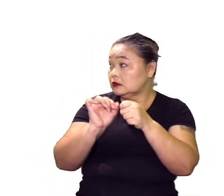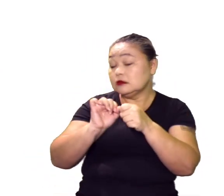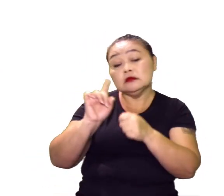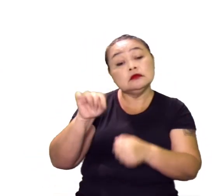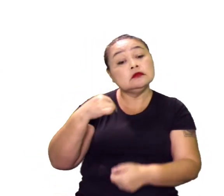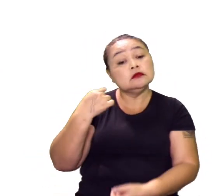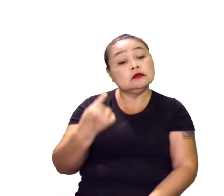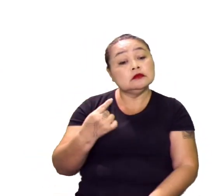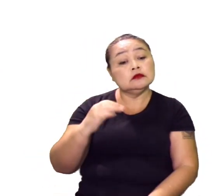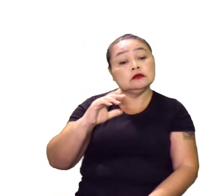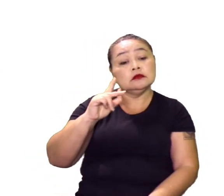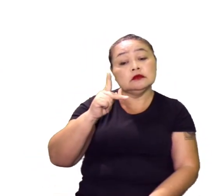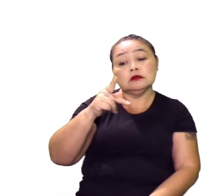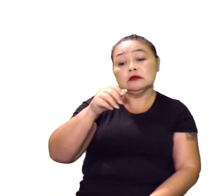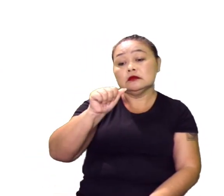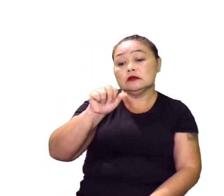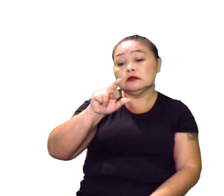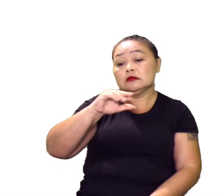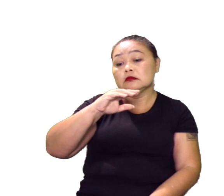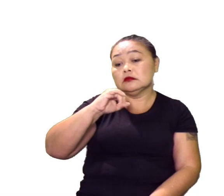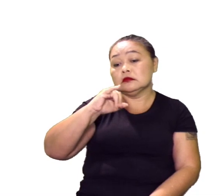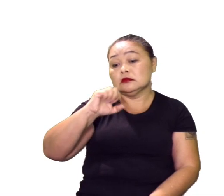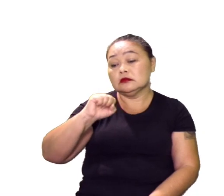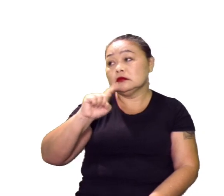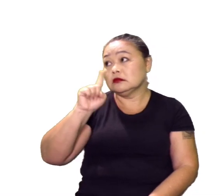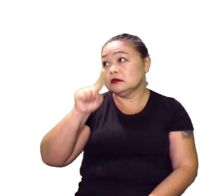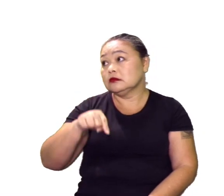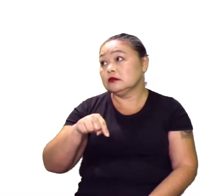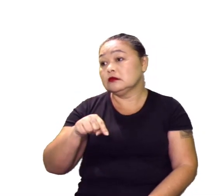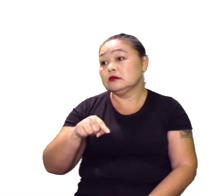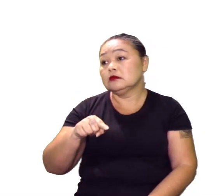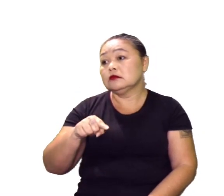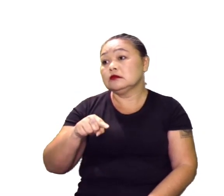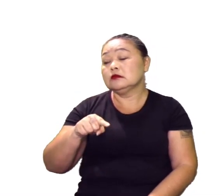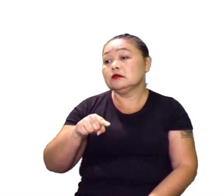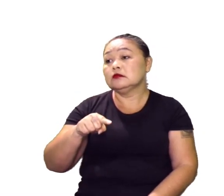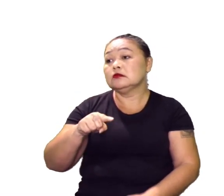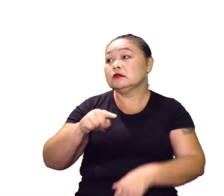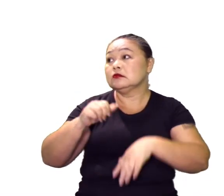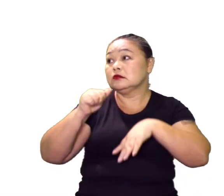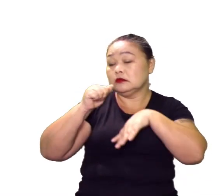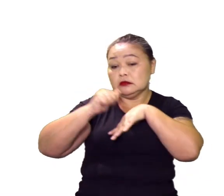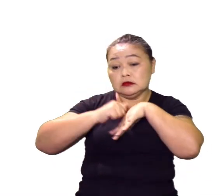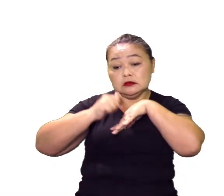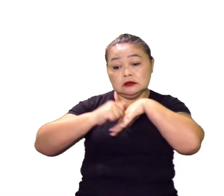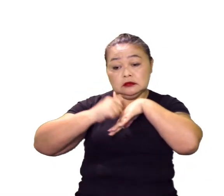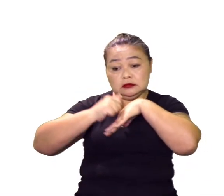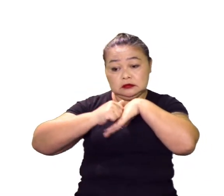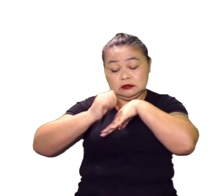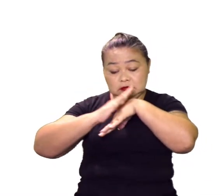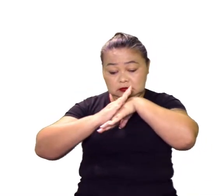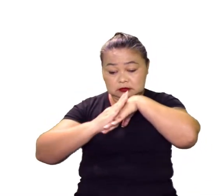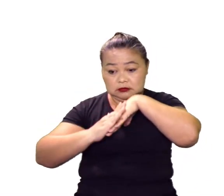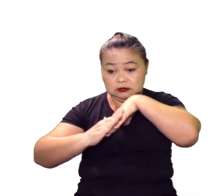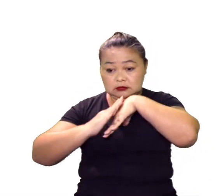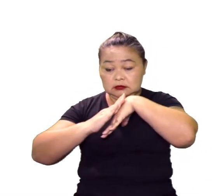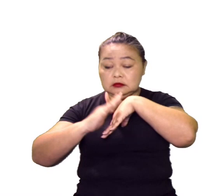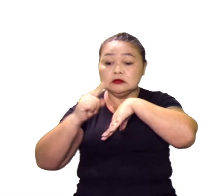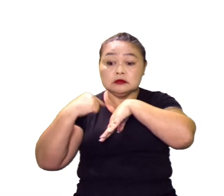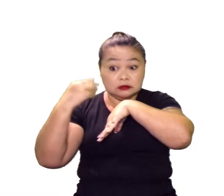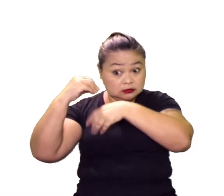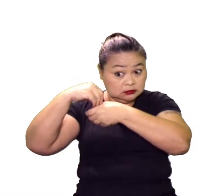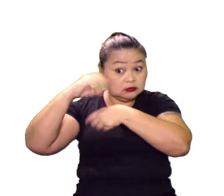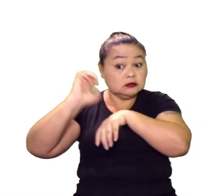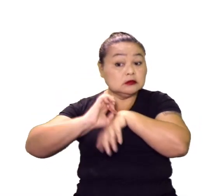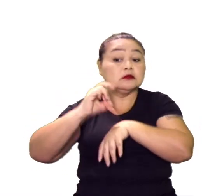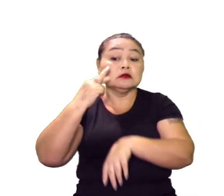nosso aluno que a Chapada dos Parecis é esse bloco rochoso que nós temos aqui no estado,